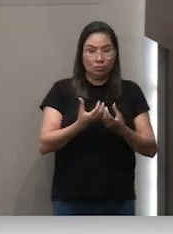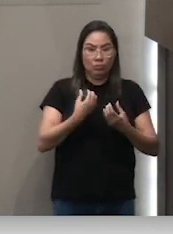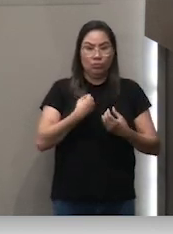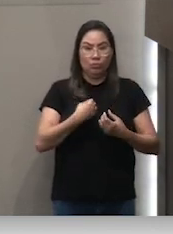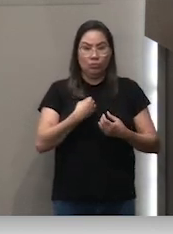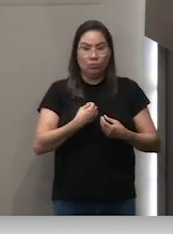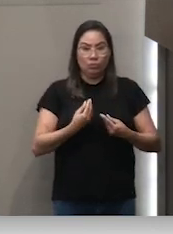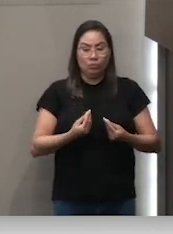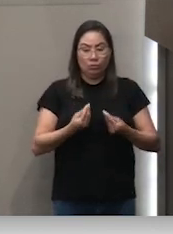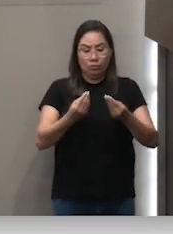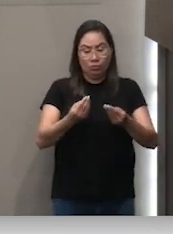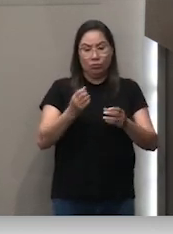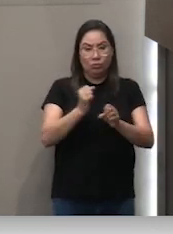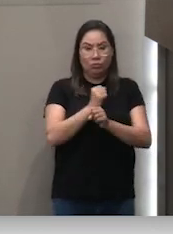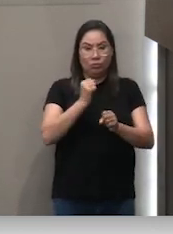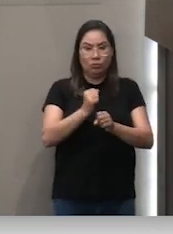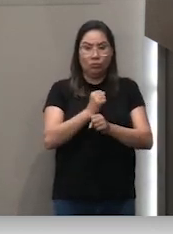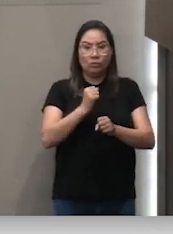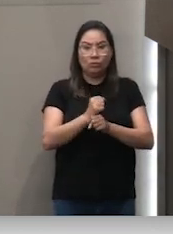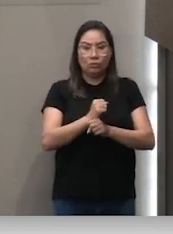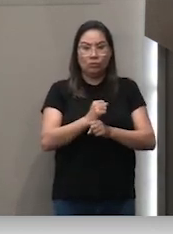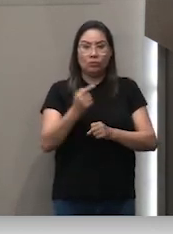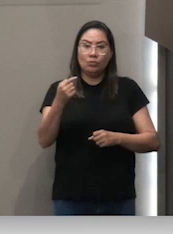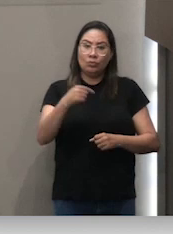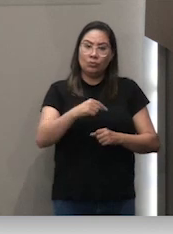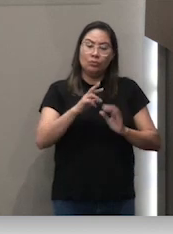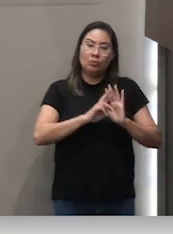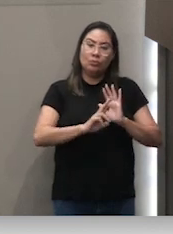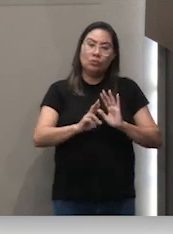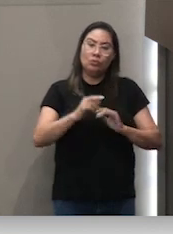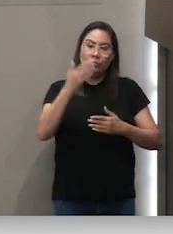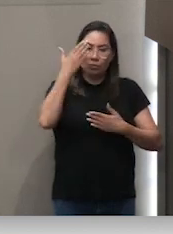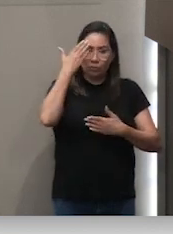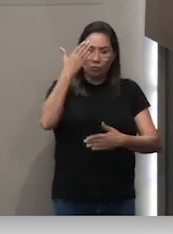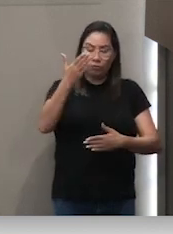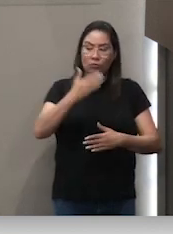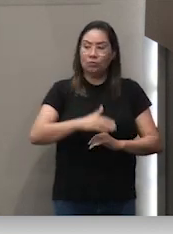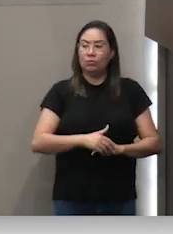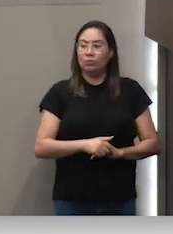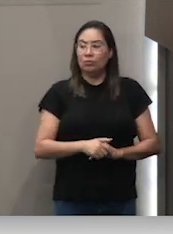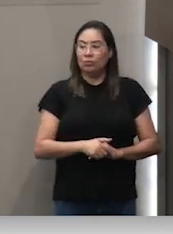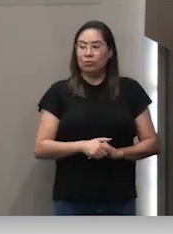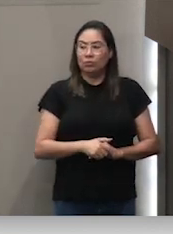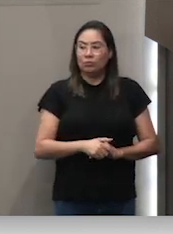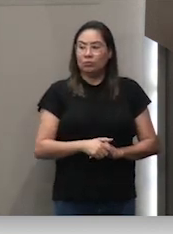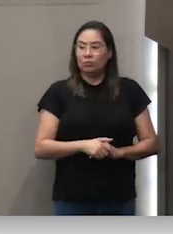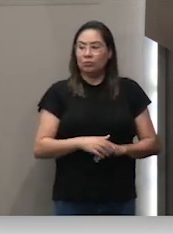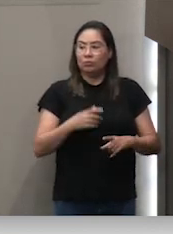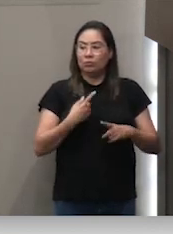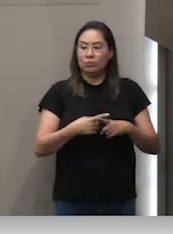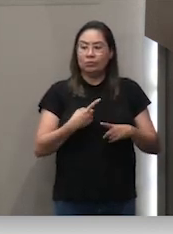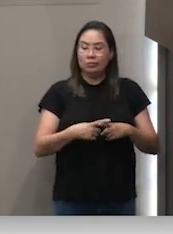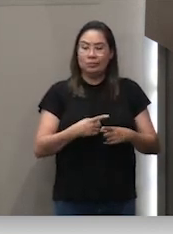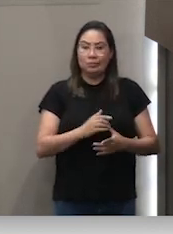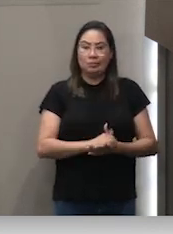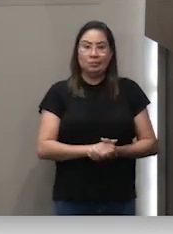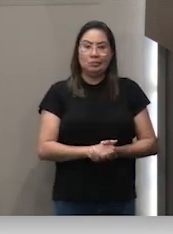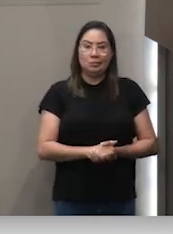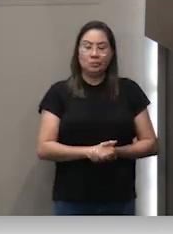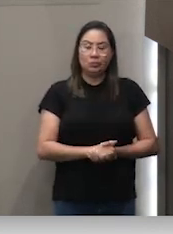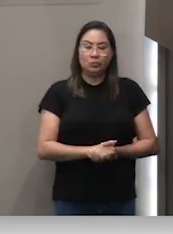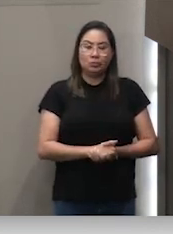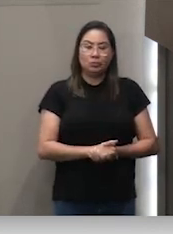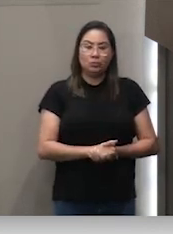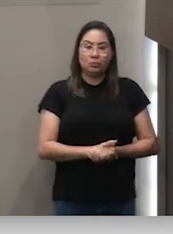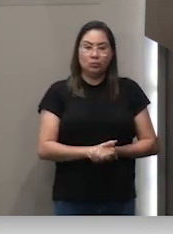na São Cristóvão venha aqui com seus representantes e agradeça, né, vereador Alberi? Porque, como dizia